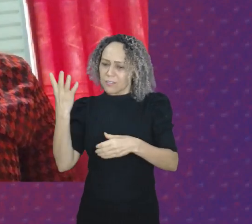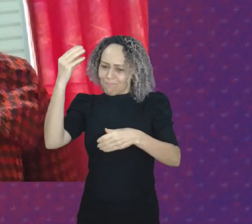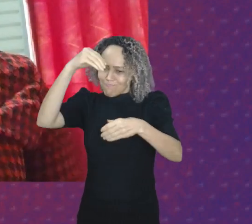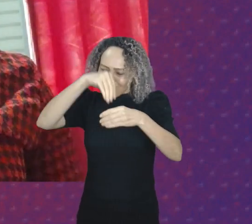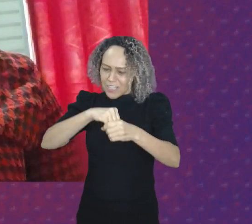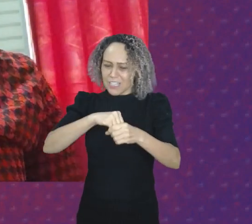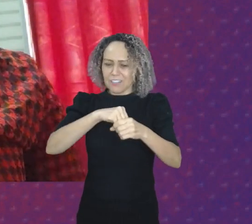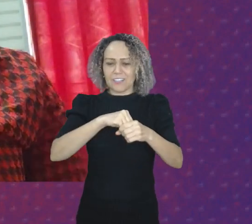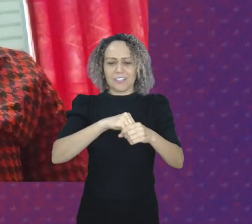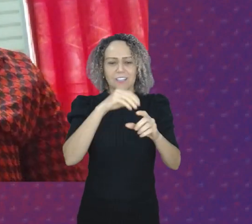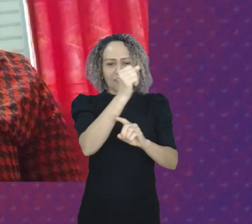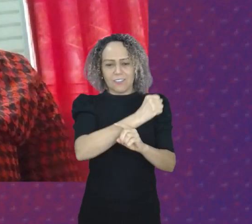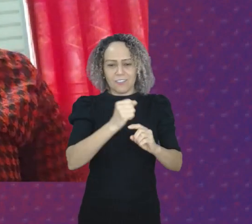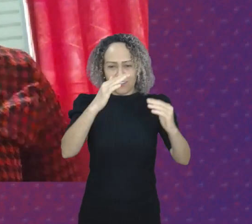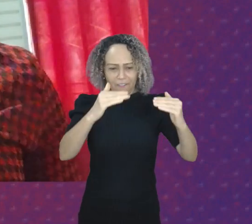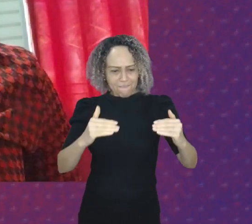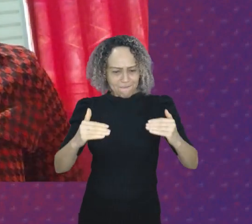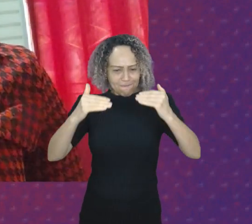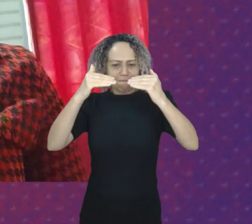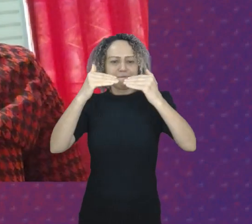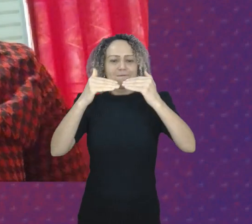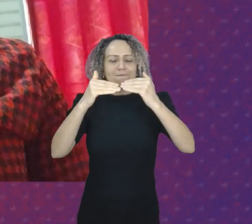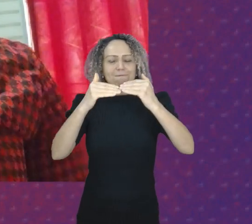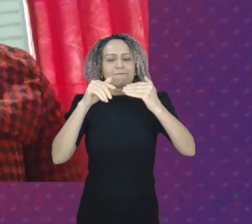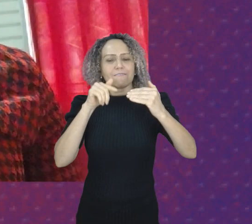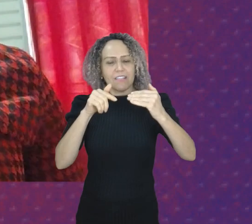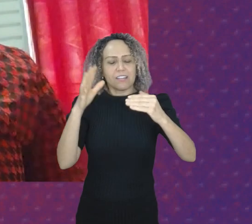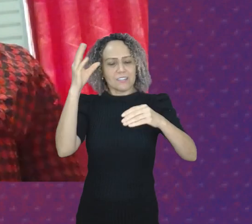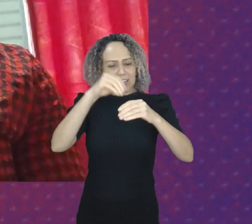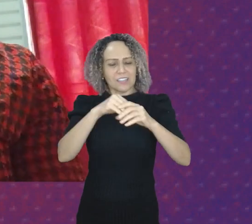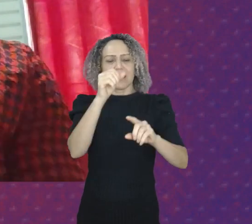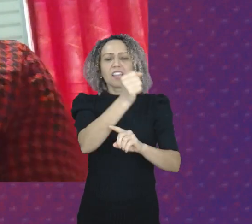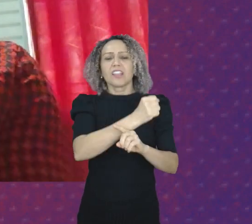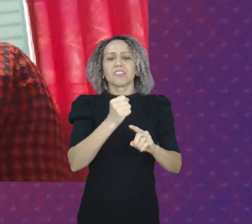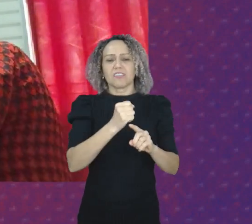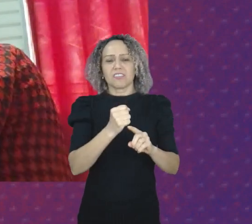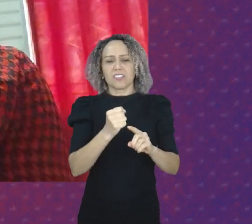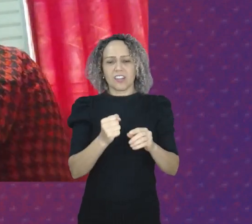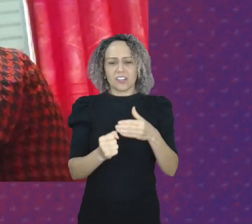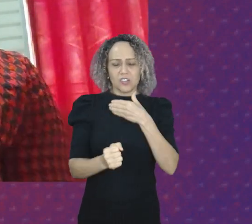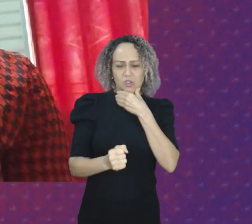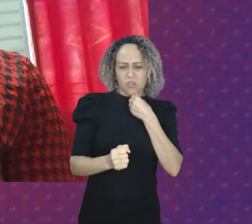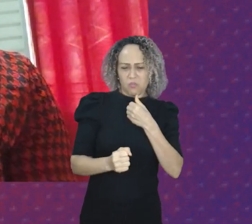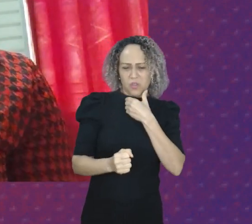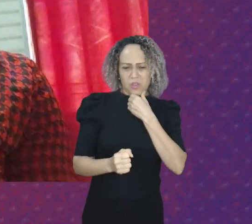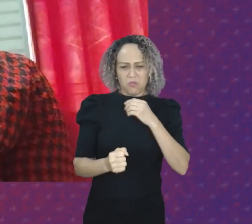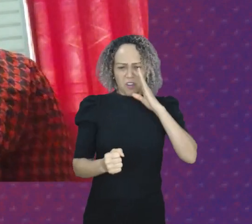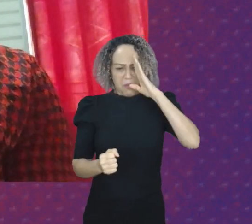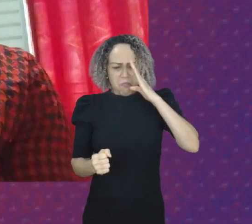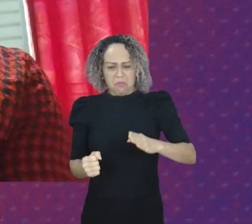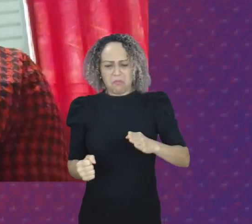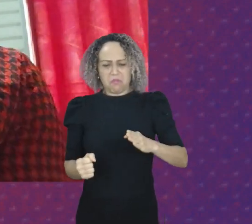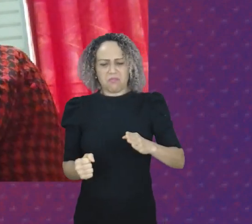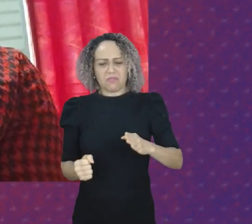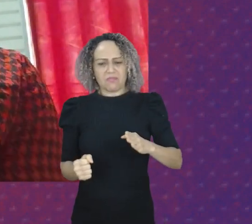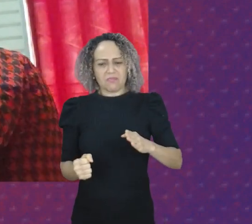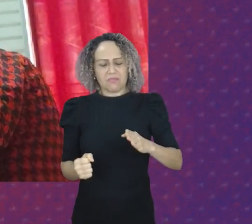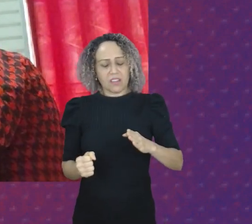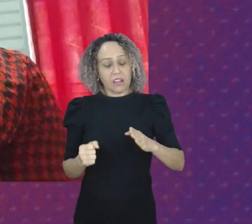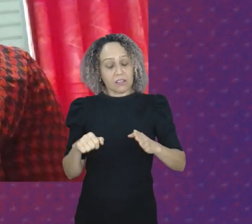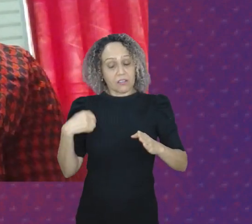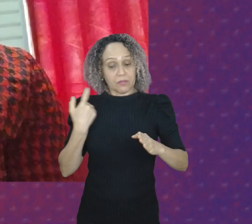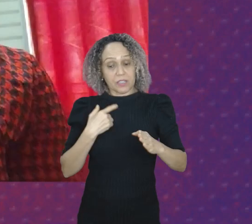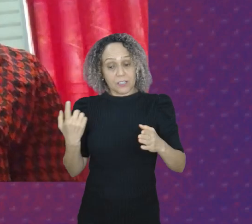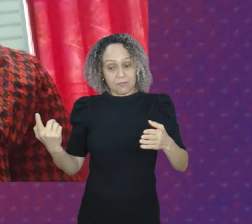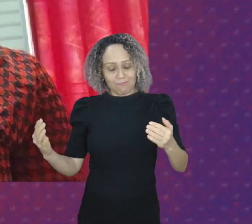sociedade heteronormativa que a gente vive no Brasil. Então, a partir daí, a gente vê que a trajetória das mulheres travestis e